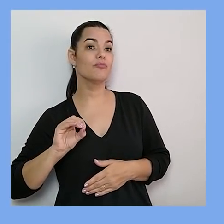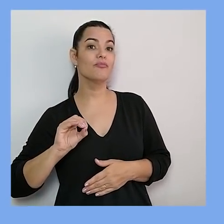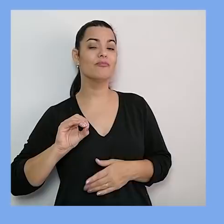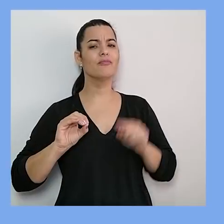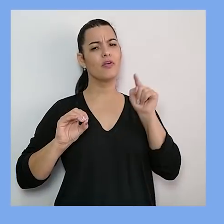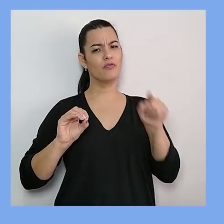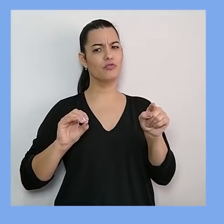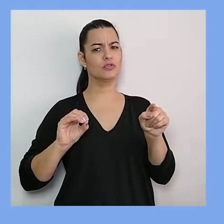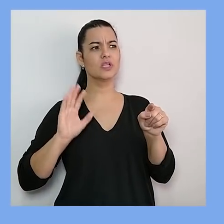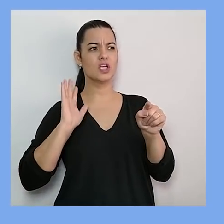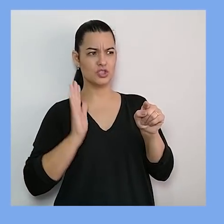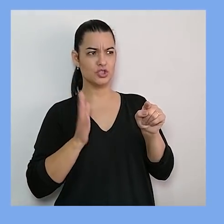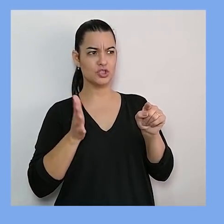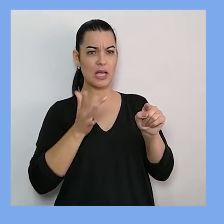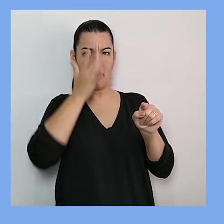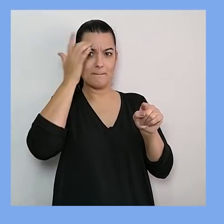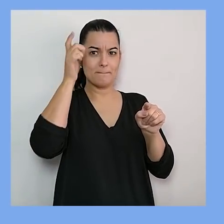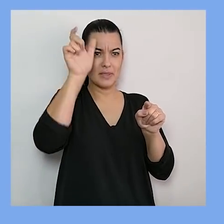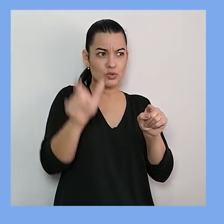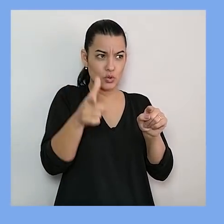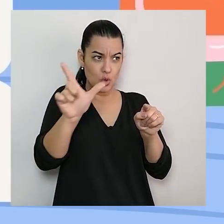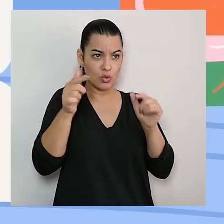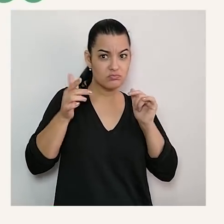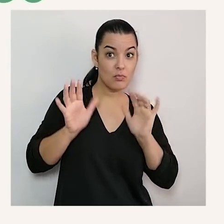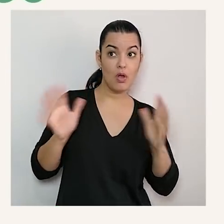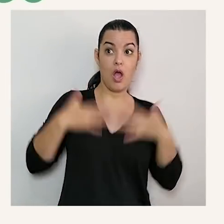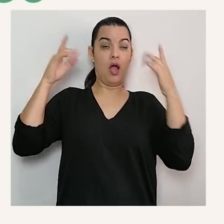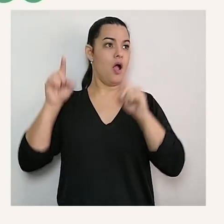Paulo, você já assustou uma pessoa?